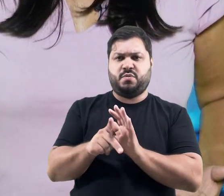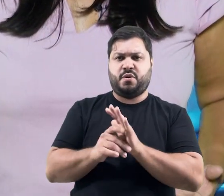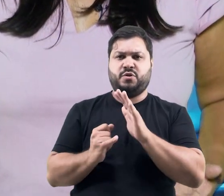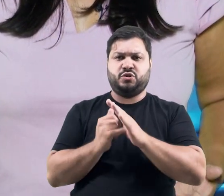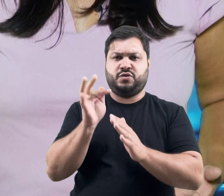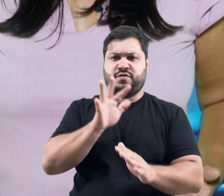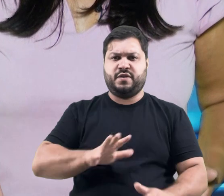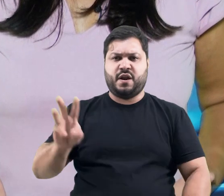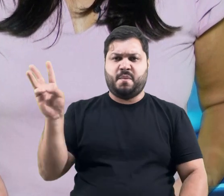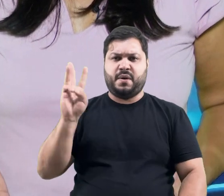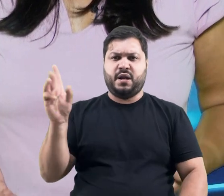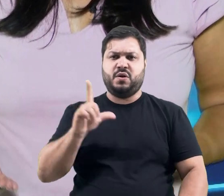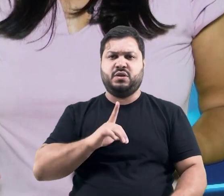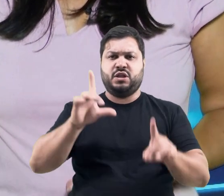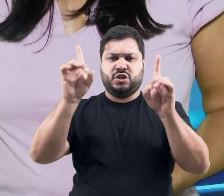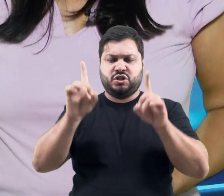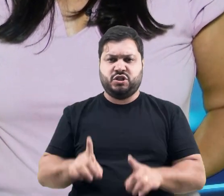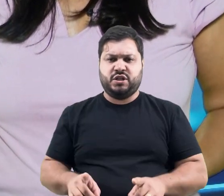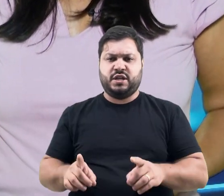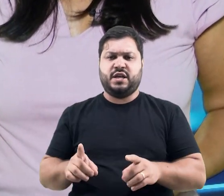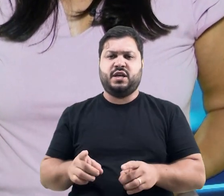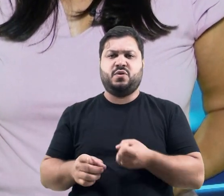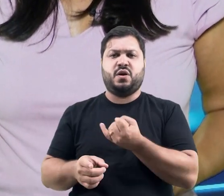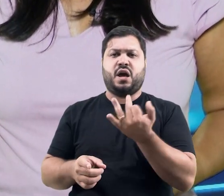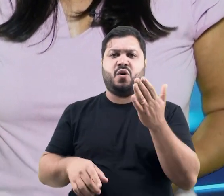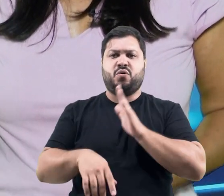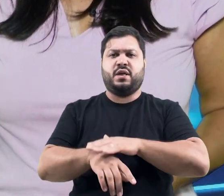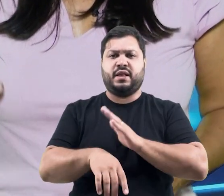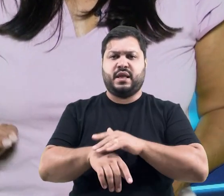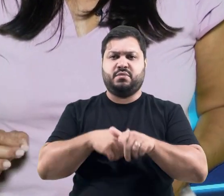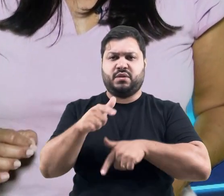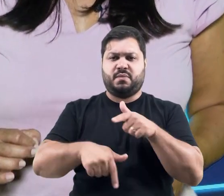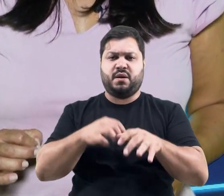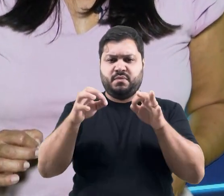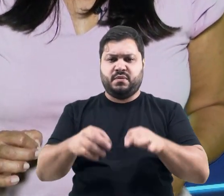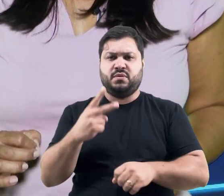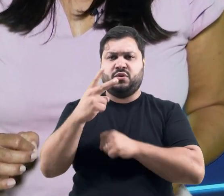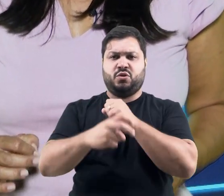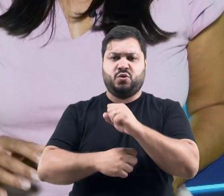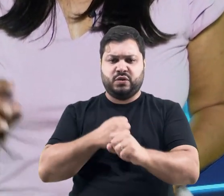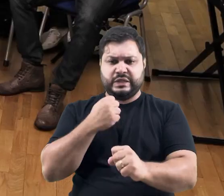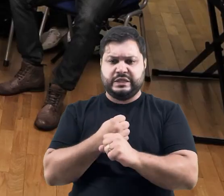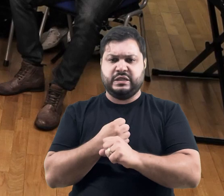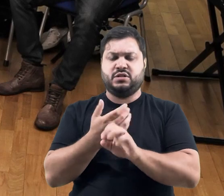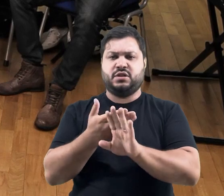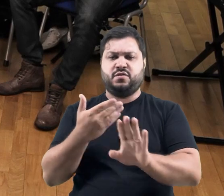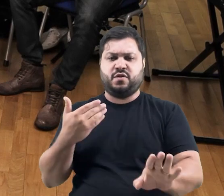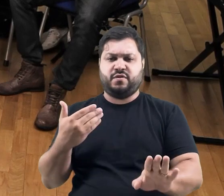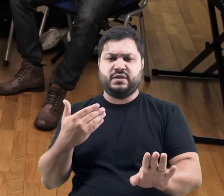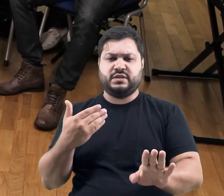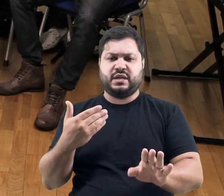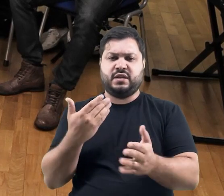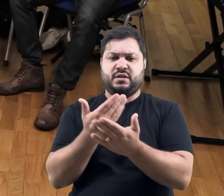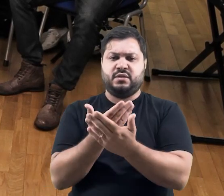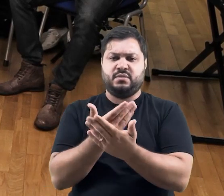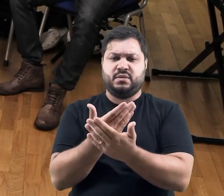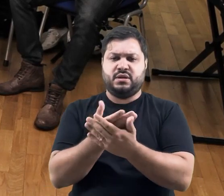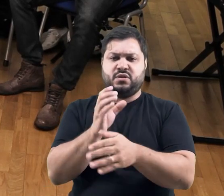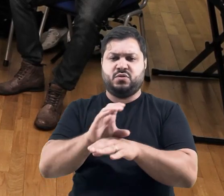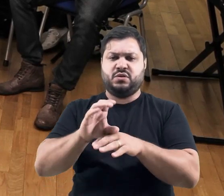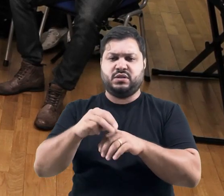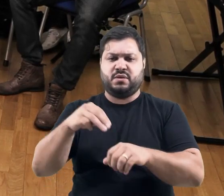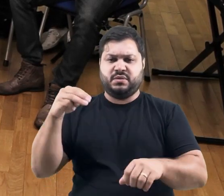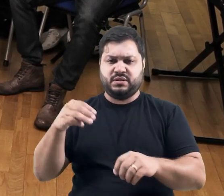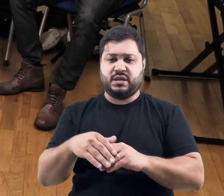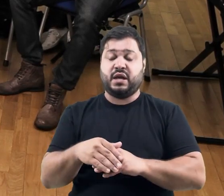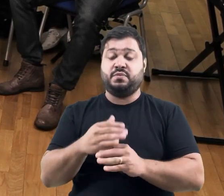Uma professora do Instituto Federal do Maranhão terá direito a contar como tempo de efetivo exercício os 2 anos em que ficou afastada